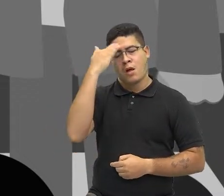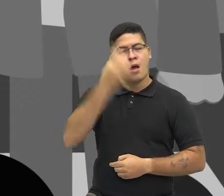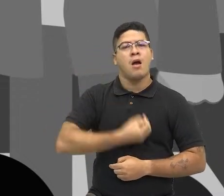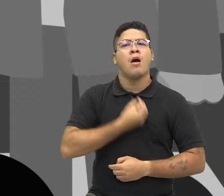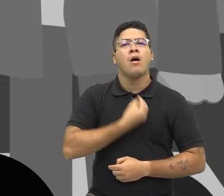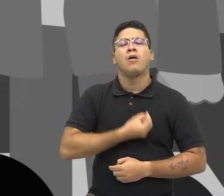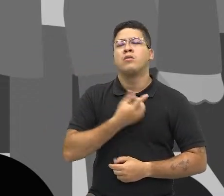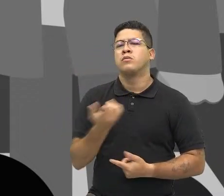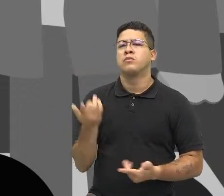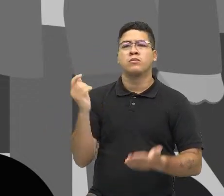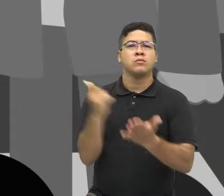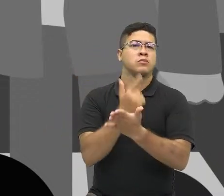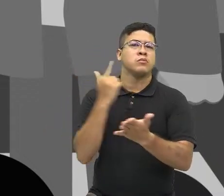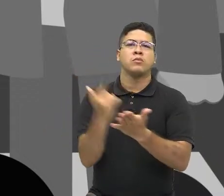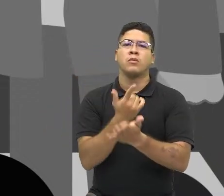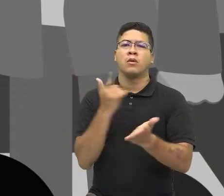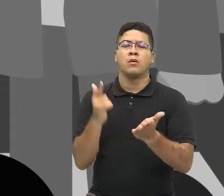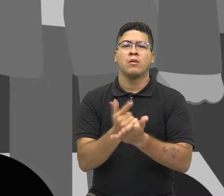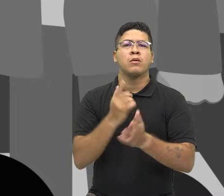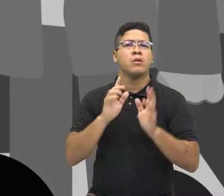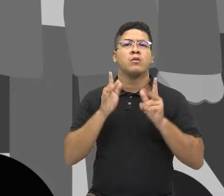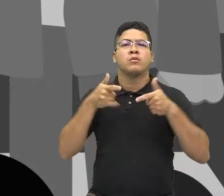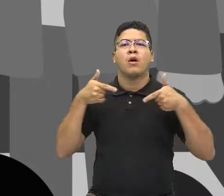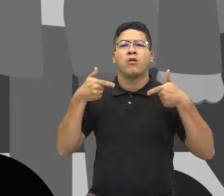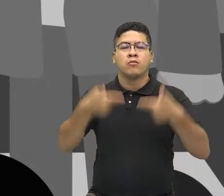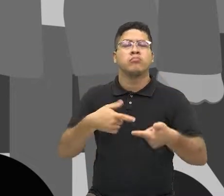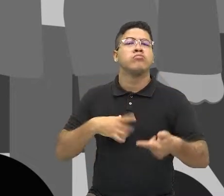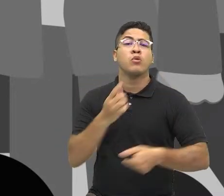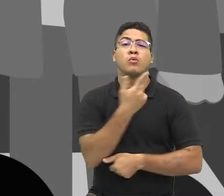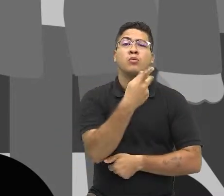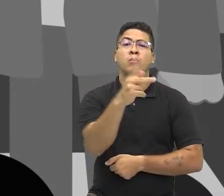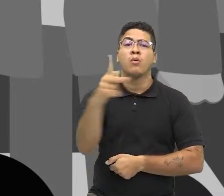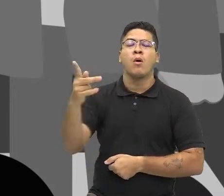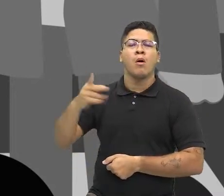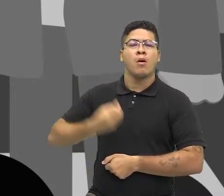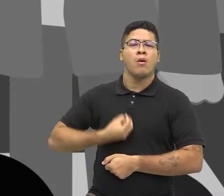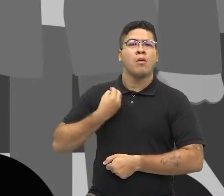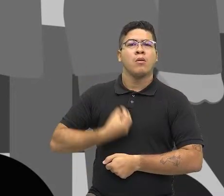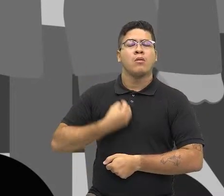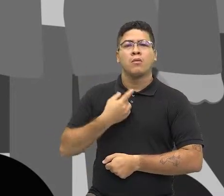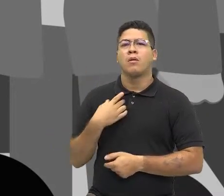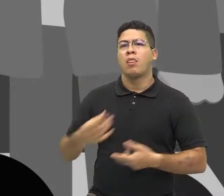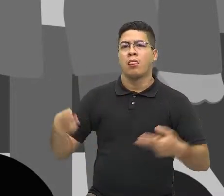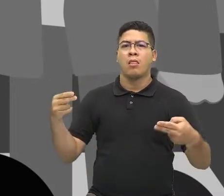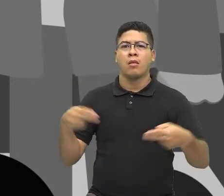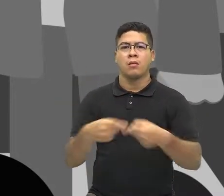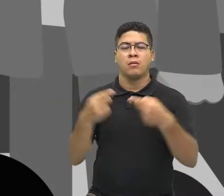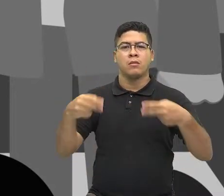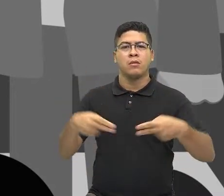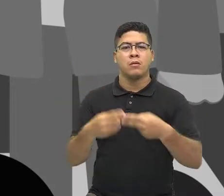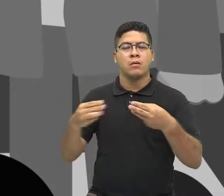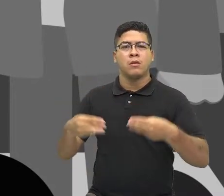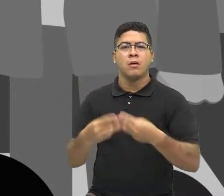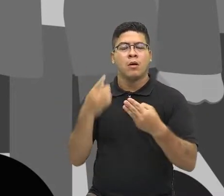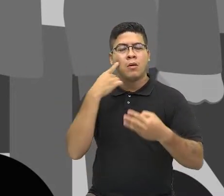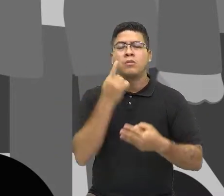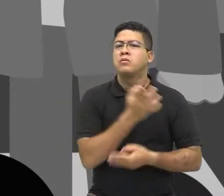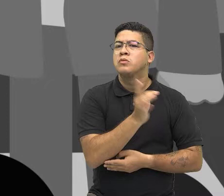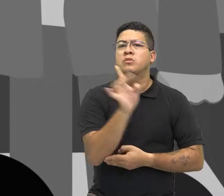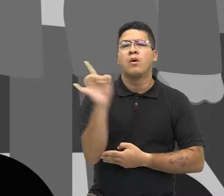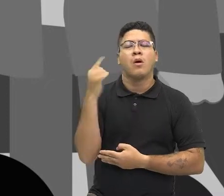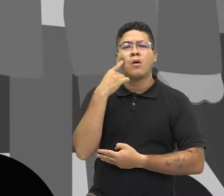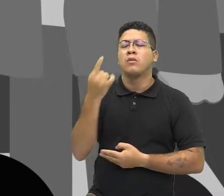a lição dos livros. Vossa poesia é um jogo de palavras. Vossa poesia é